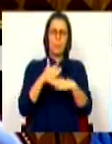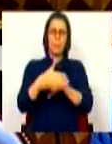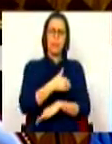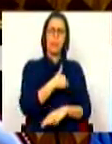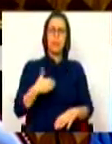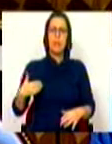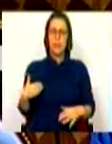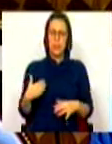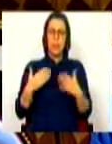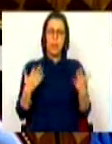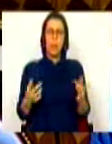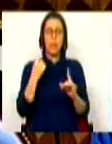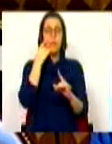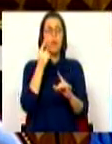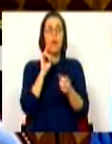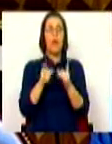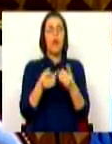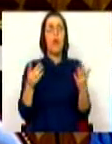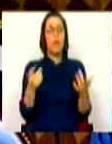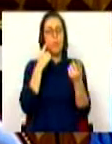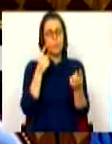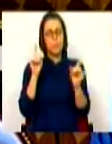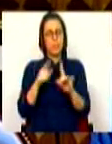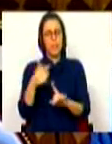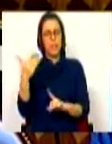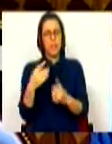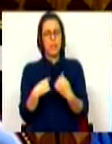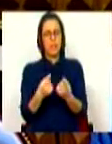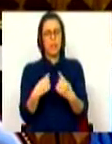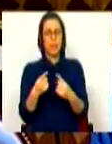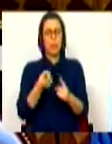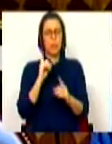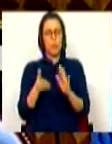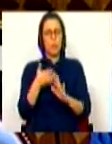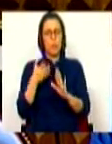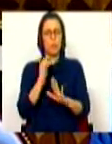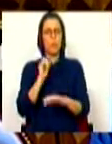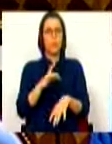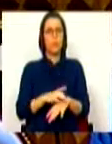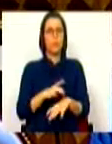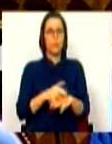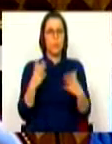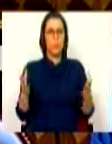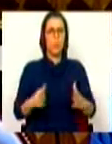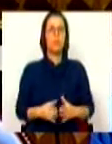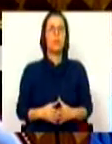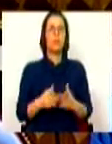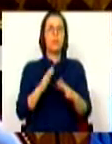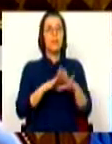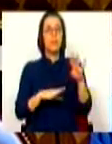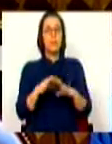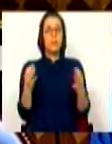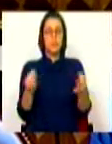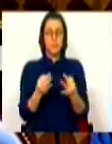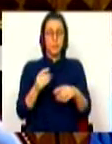saúde, designadamente, em particular, repondo o direito ao transporte não urgente de doentes. A